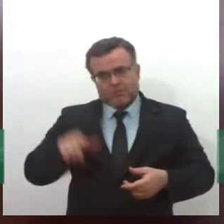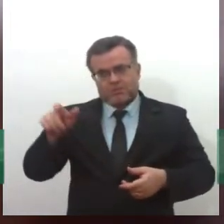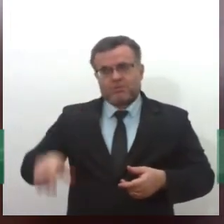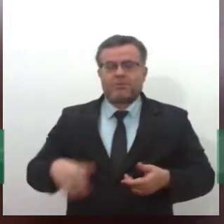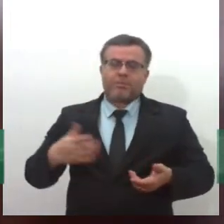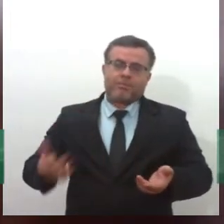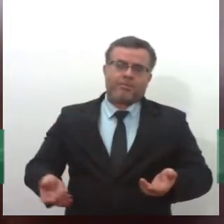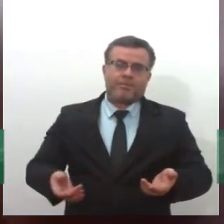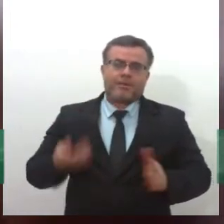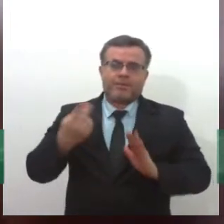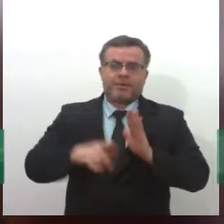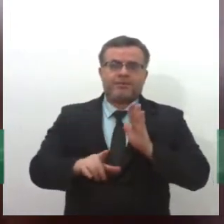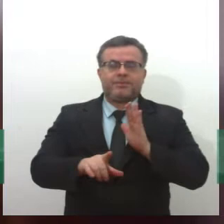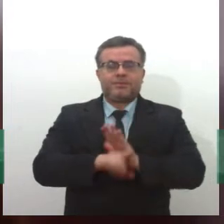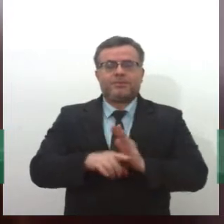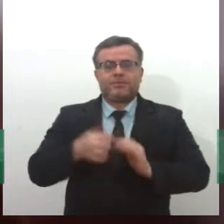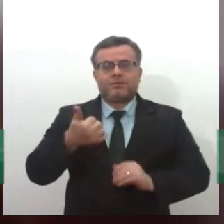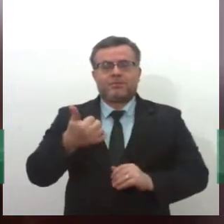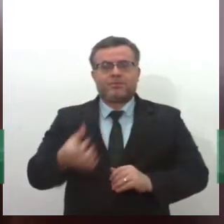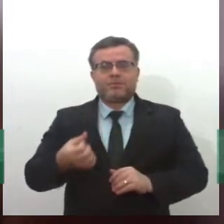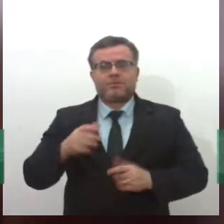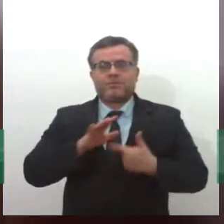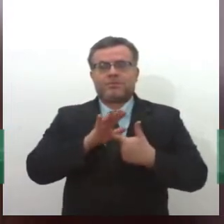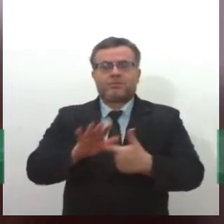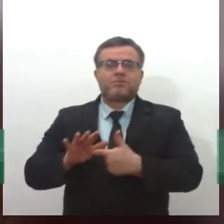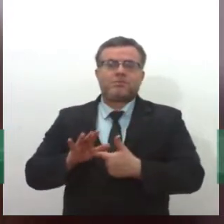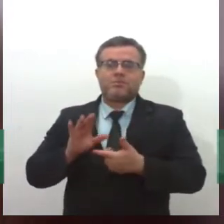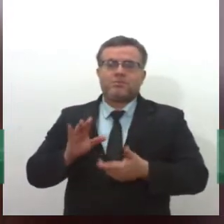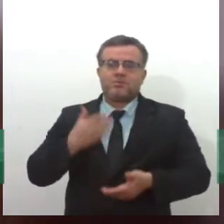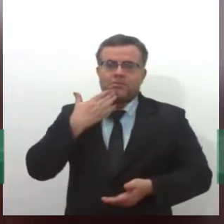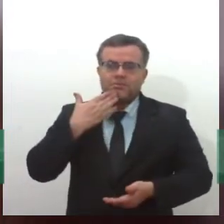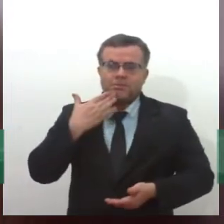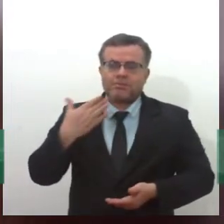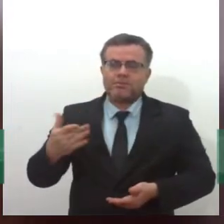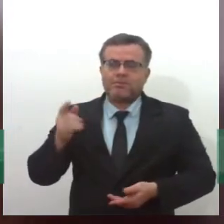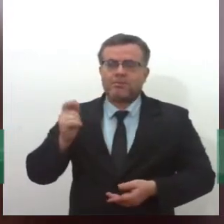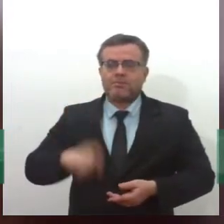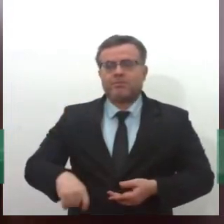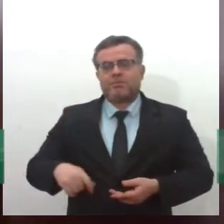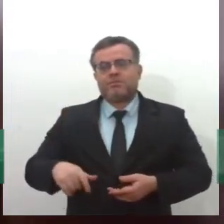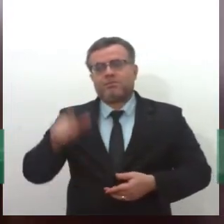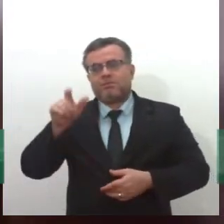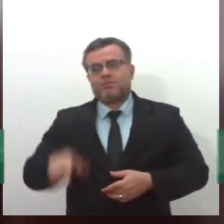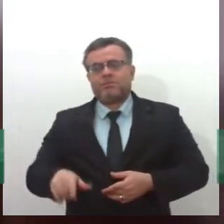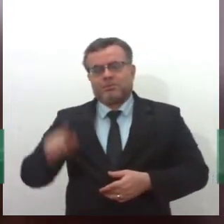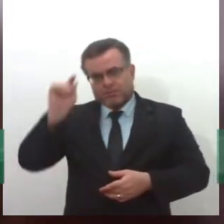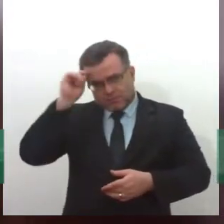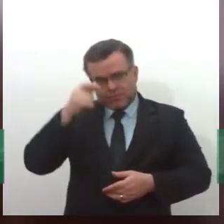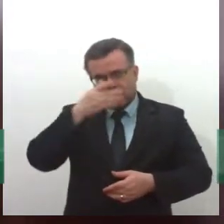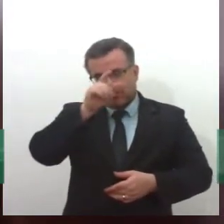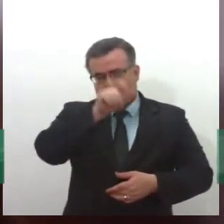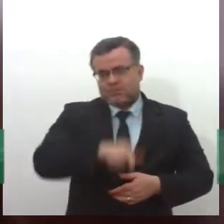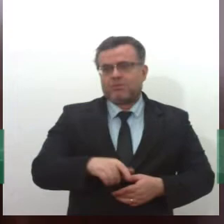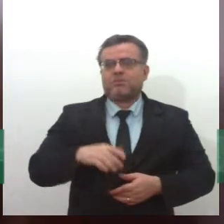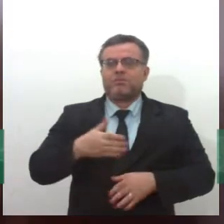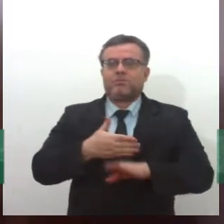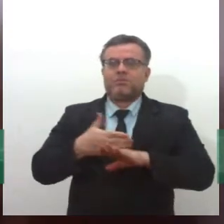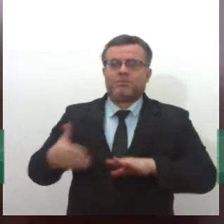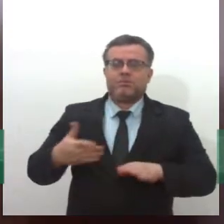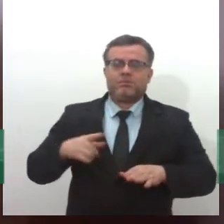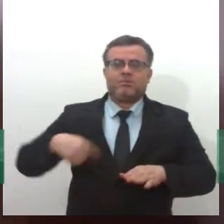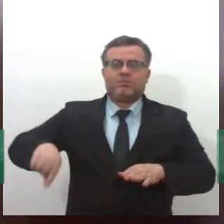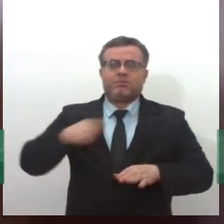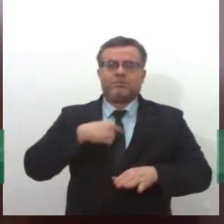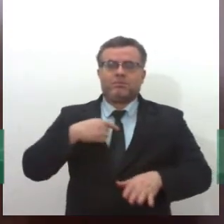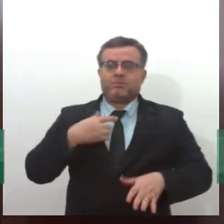também à divisão de recursos proporcional entre candidaturas negras e candidaturas brancas. Então, a gente tem que quebrar com esse ciclo de que sempre que a gente